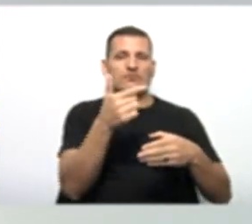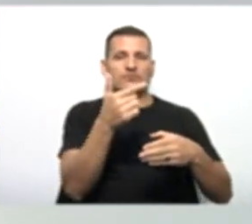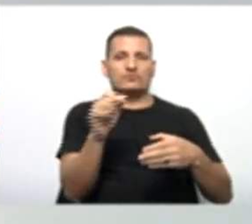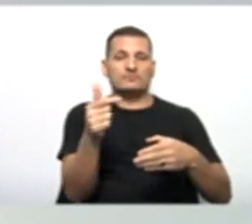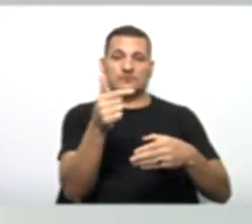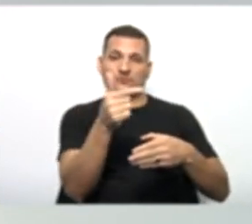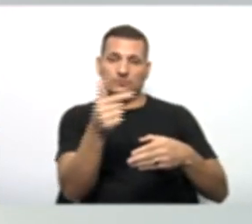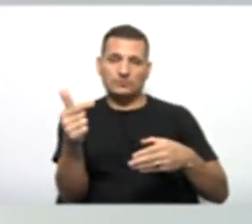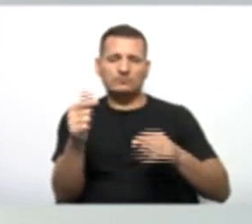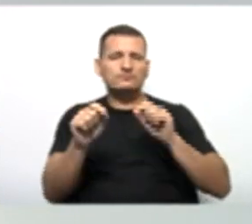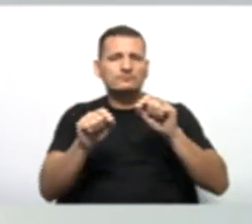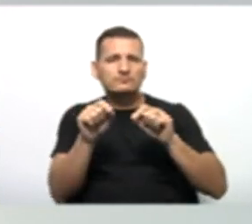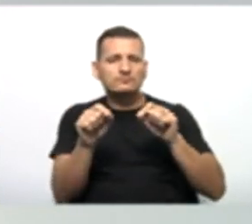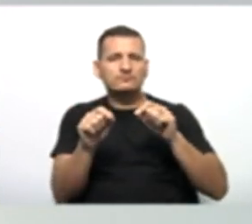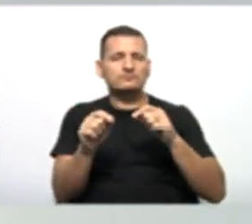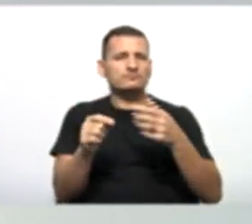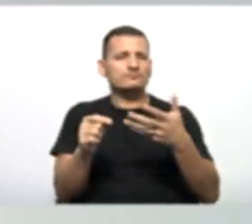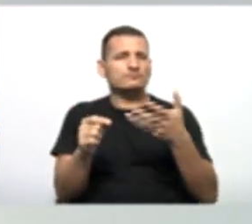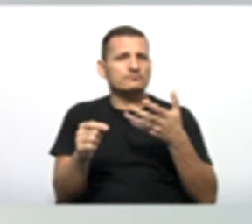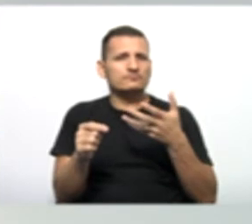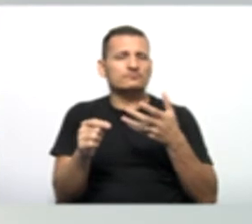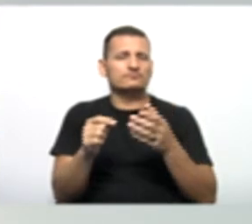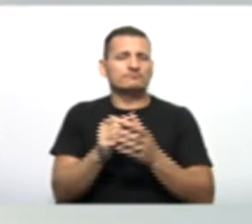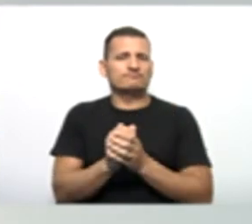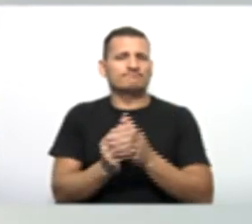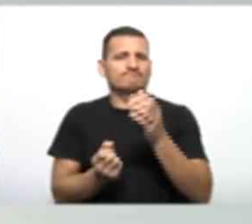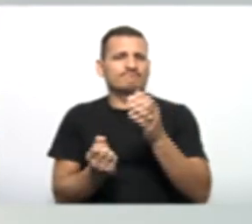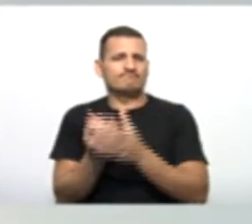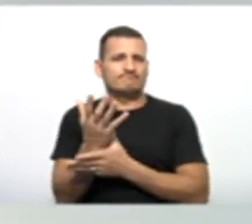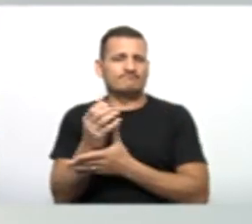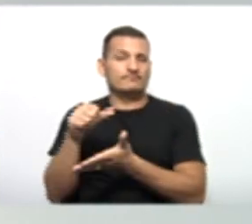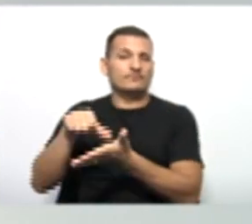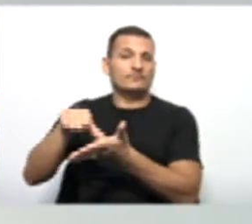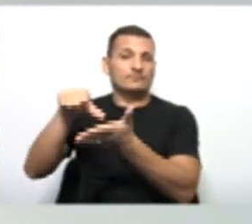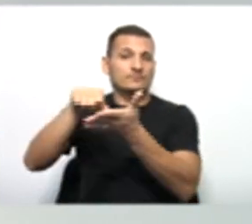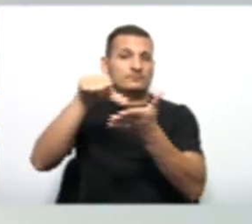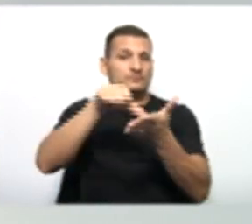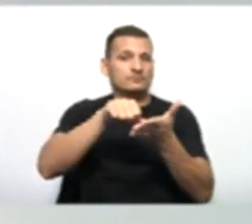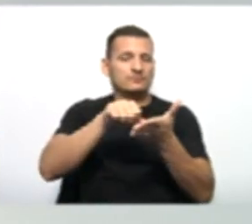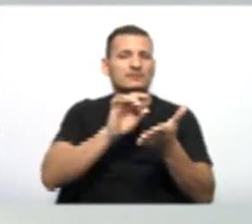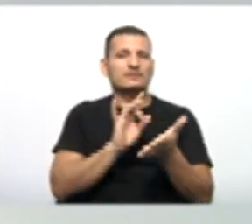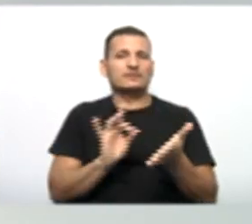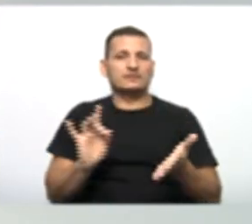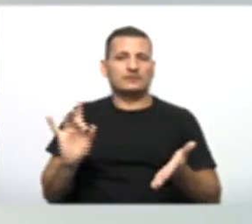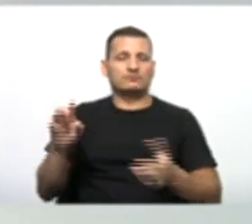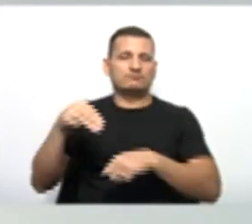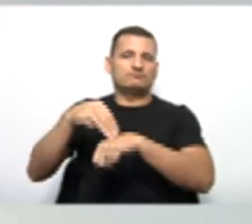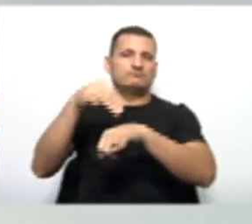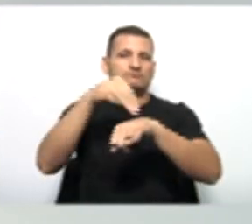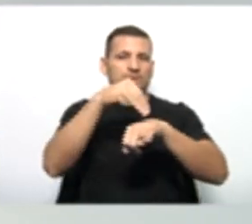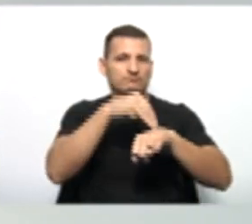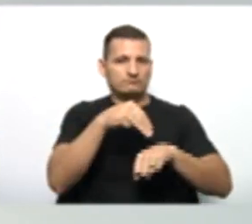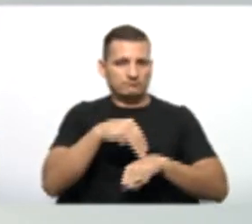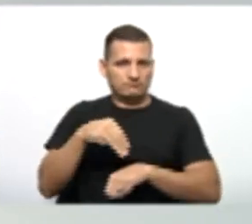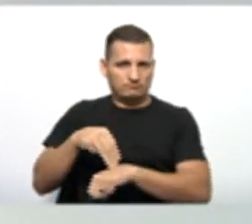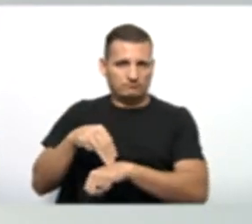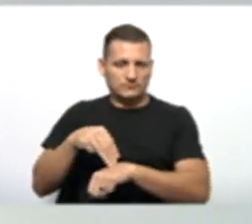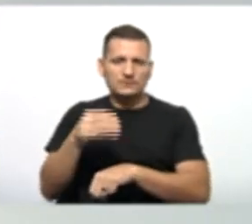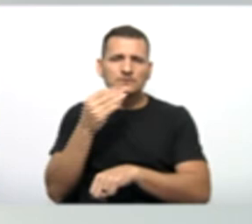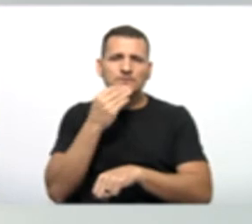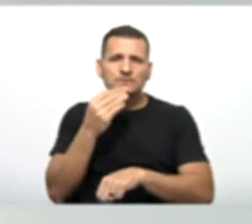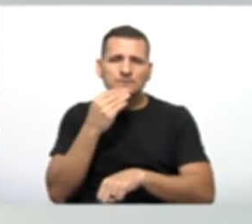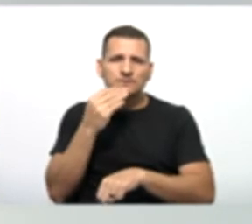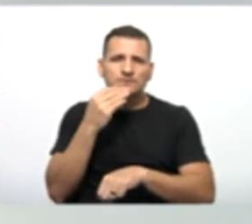que a gente consiga implantar um polo em cada município do estado de Rondônia, dando oportunidade a outras